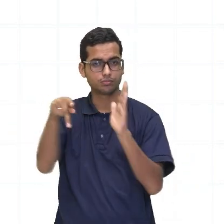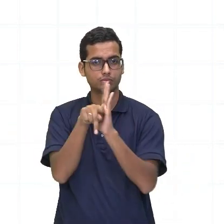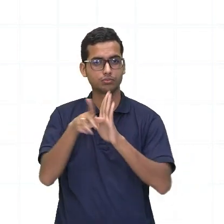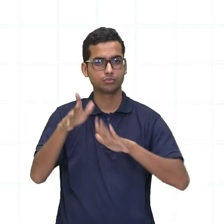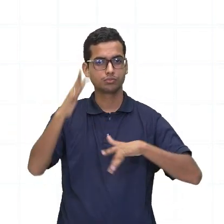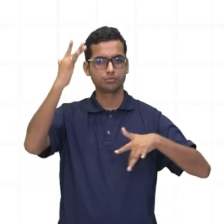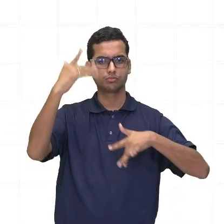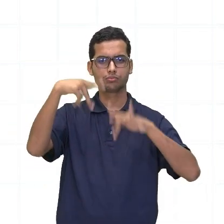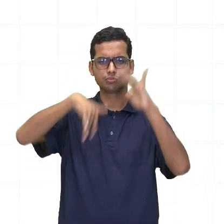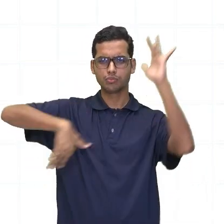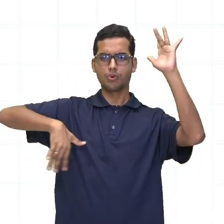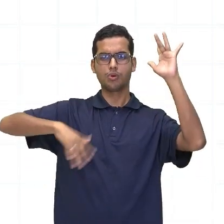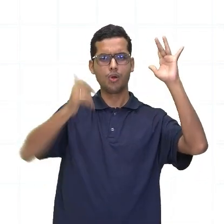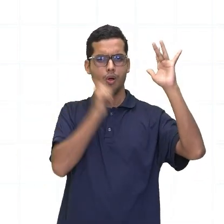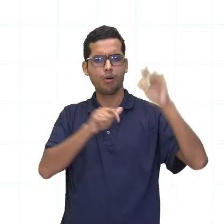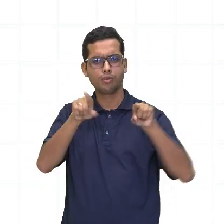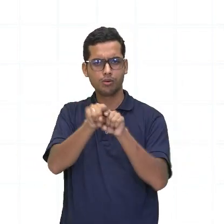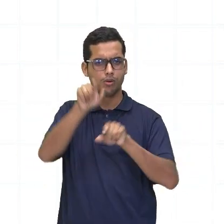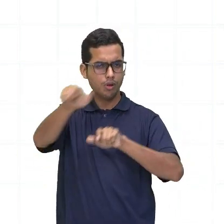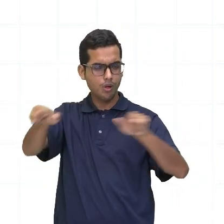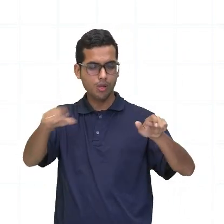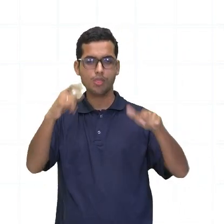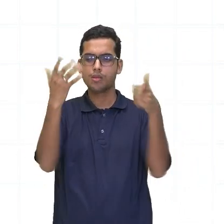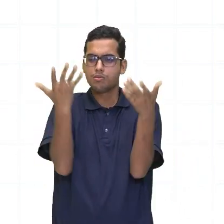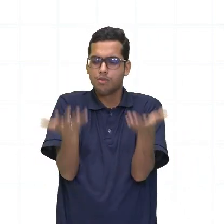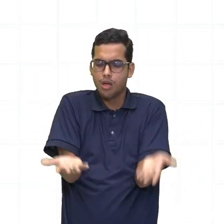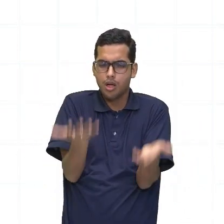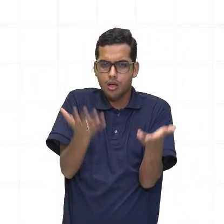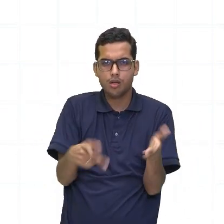leveza das mãos, tá? Então, as mãos, ela